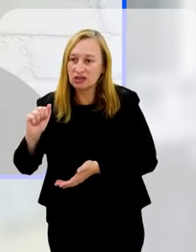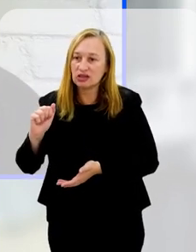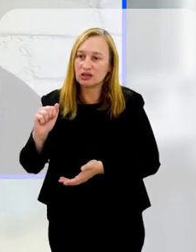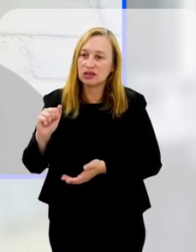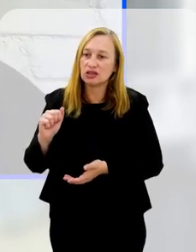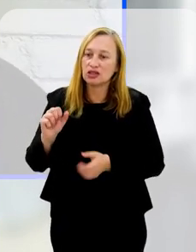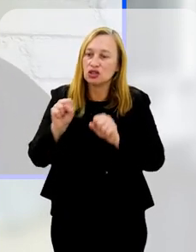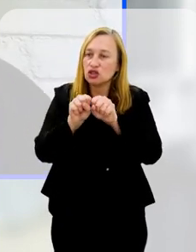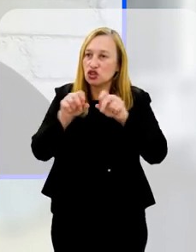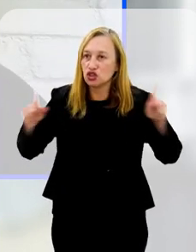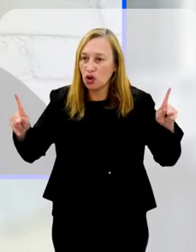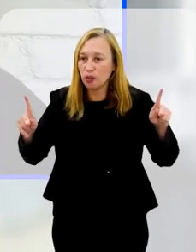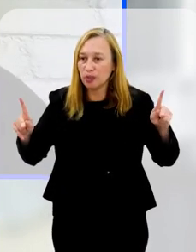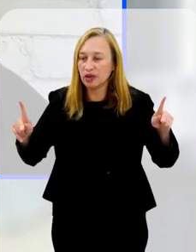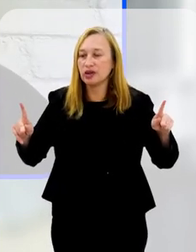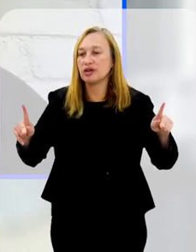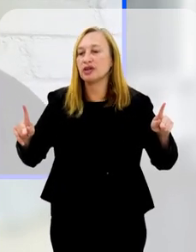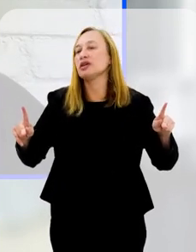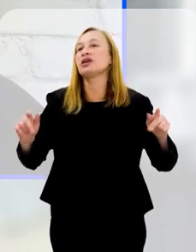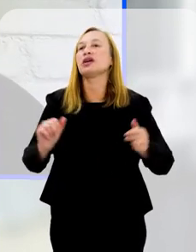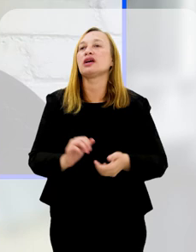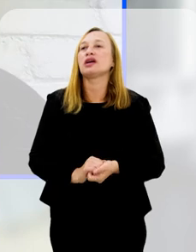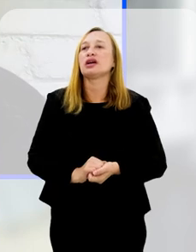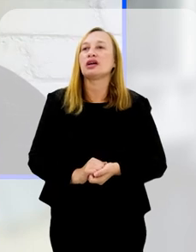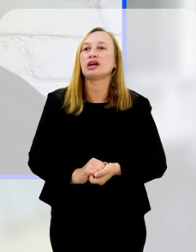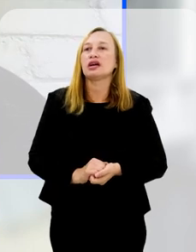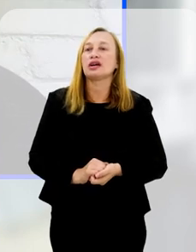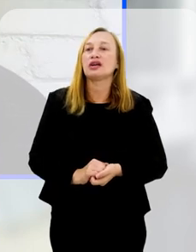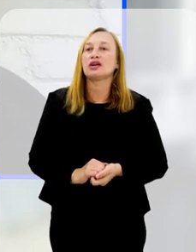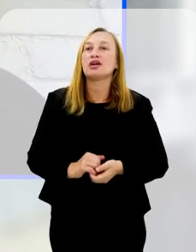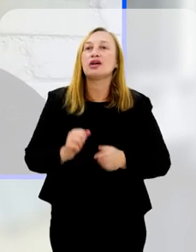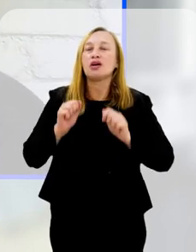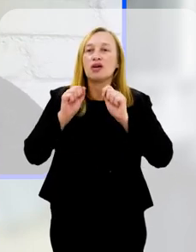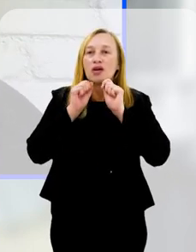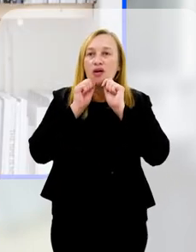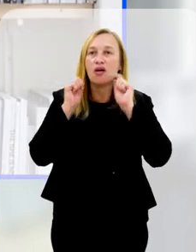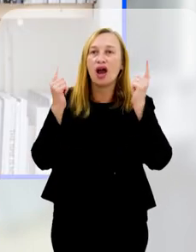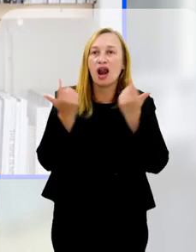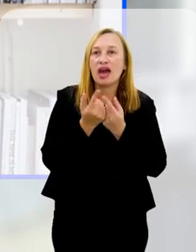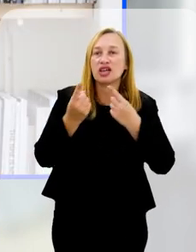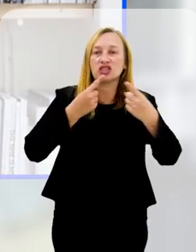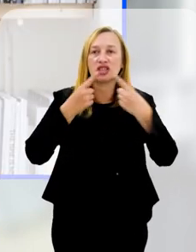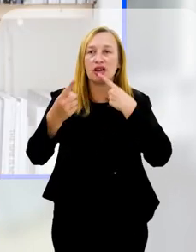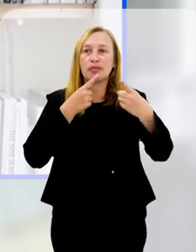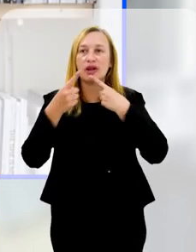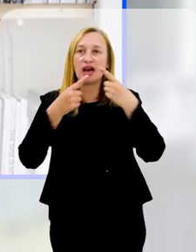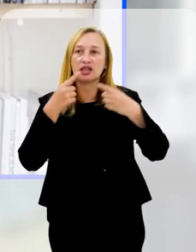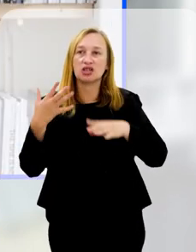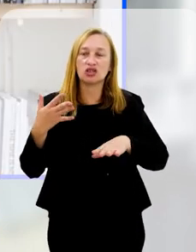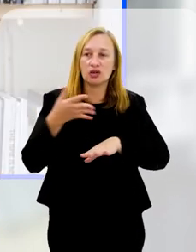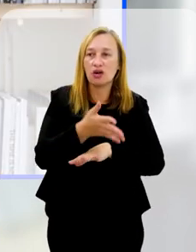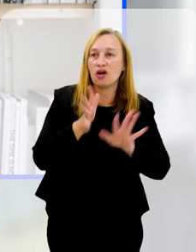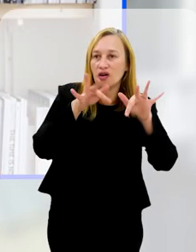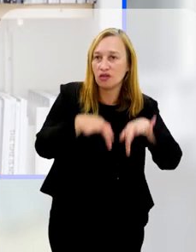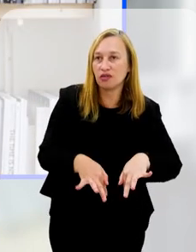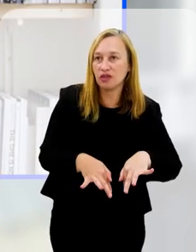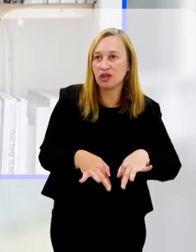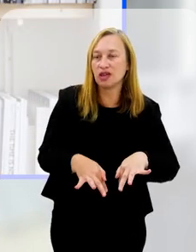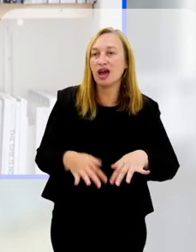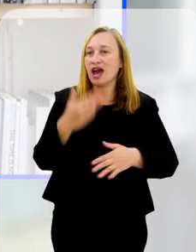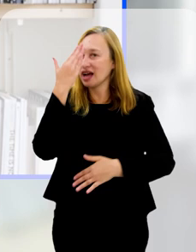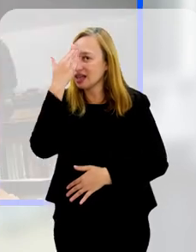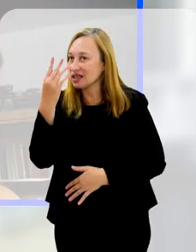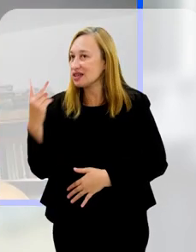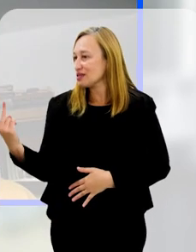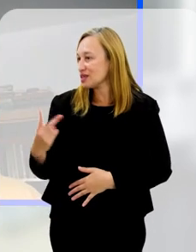Shopping Leblon. Mas antes disso, ele já estará disponível, nas livrarias. O Alerj Debate chegou ao fim e gostaria de agradecer